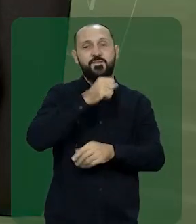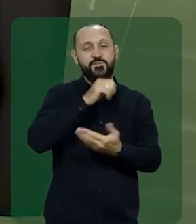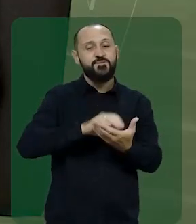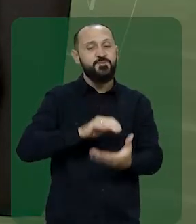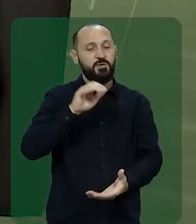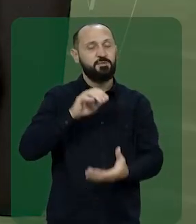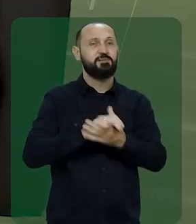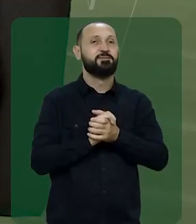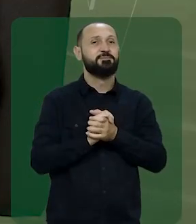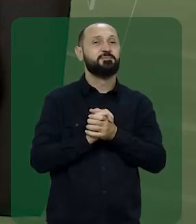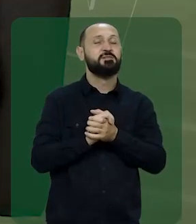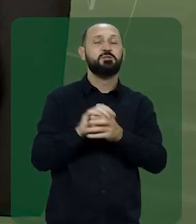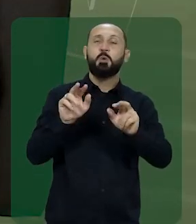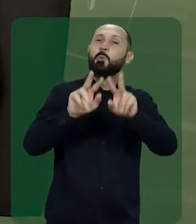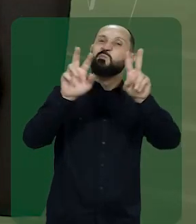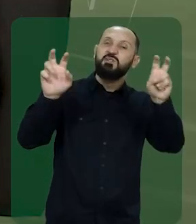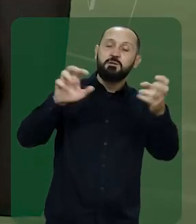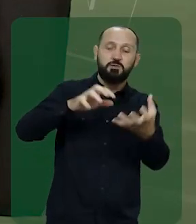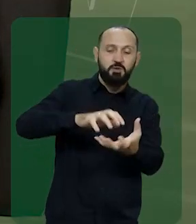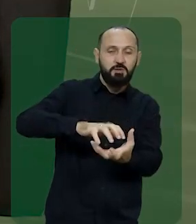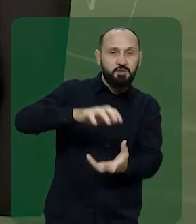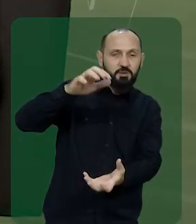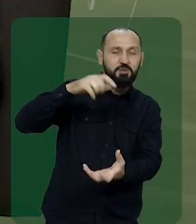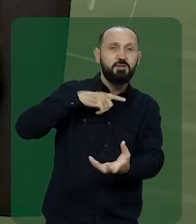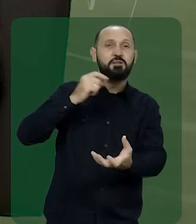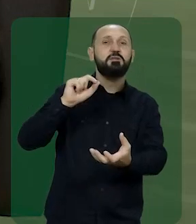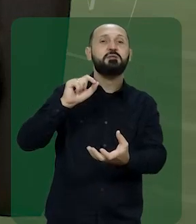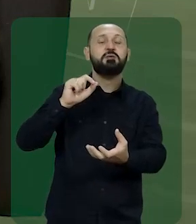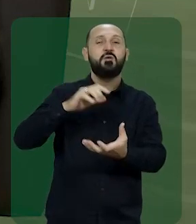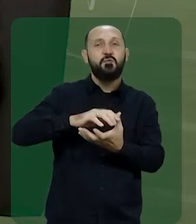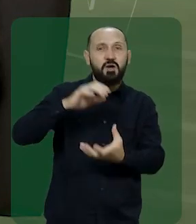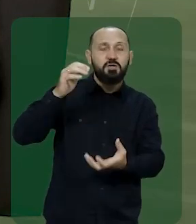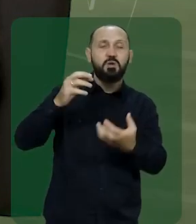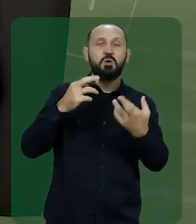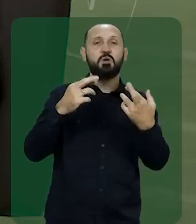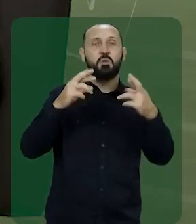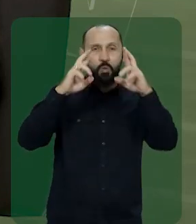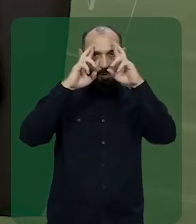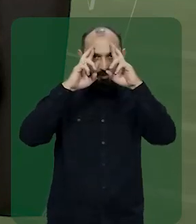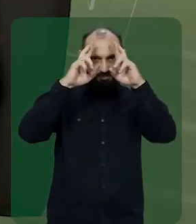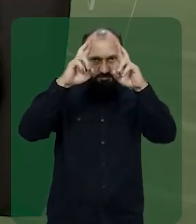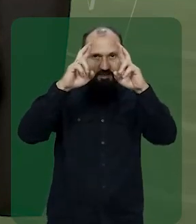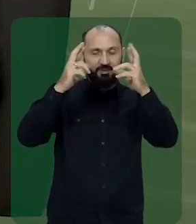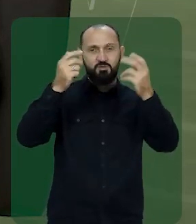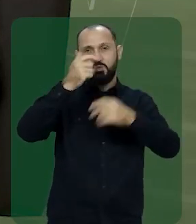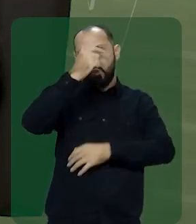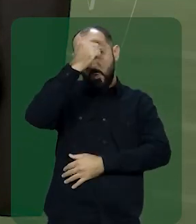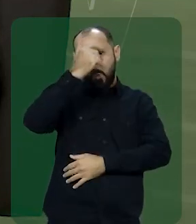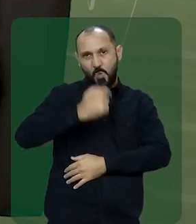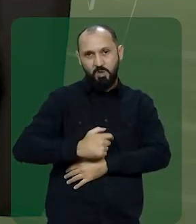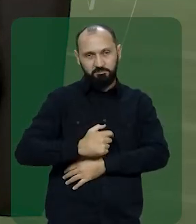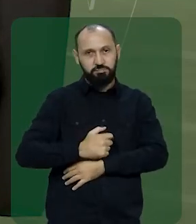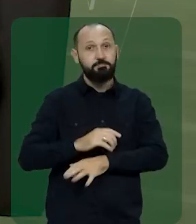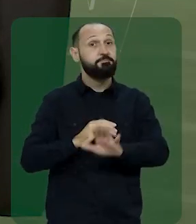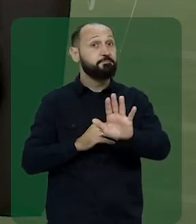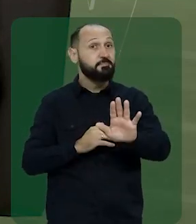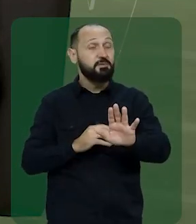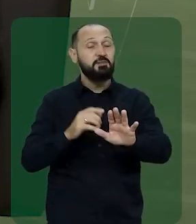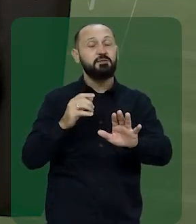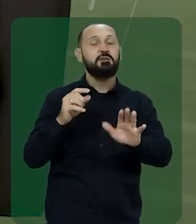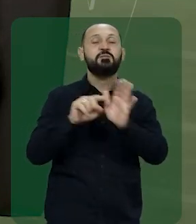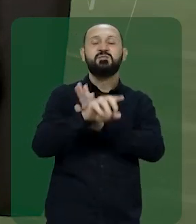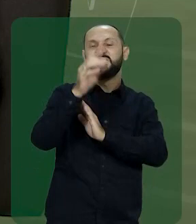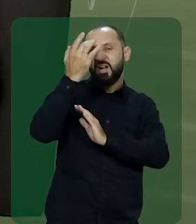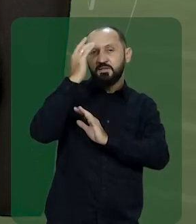idosa. E o envelhecer, ele fala muito também do envelhecer com respeito, né, e com dignidade. A senhora acredita que